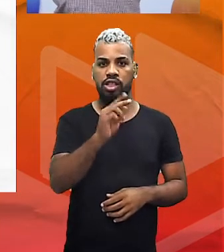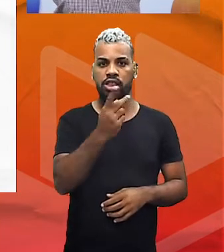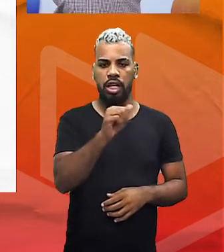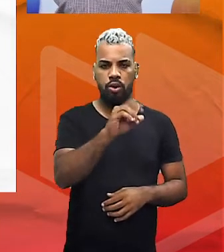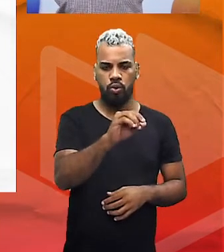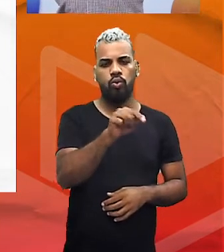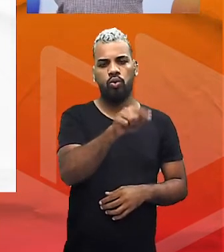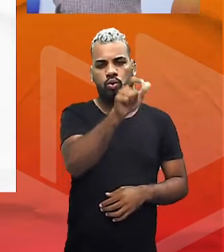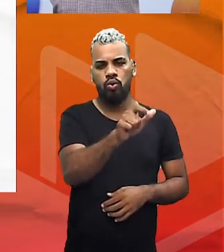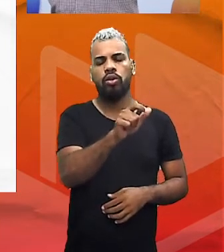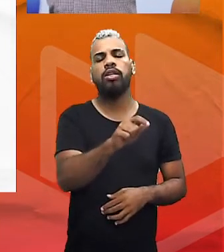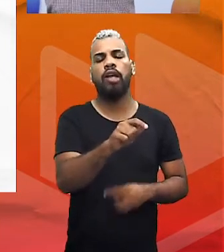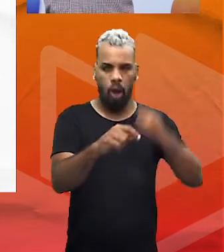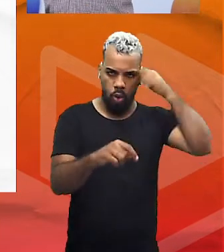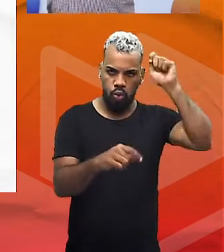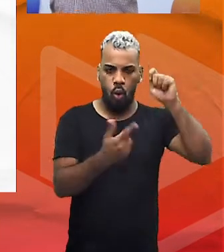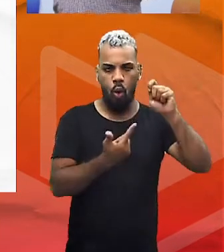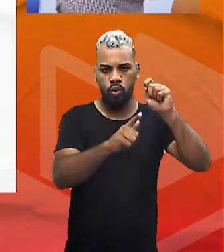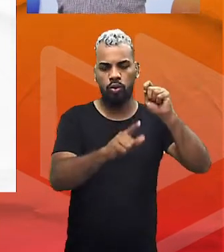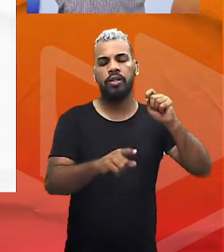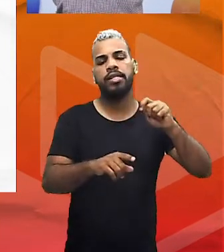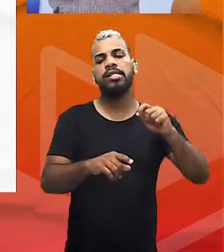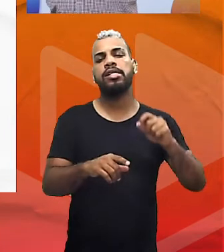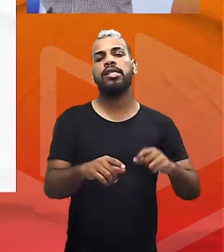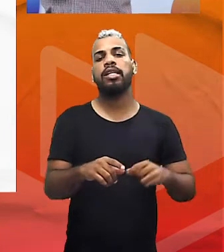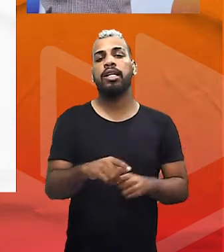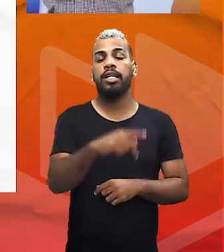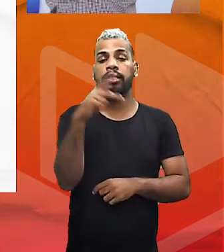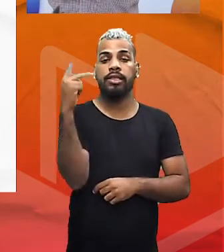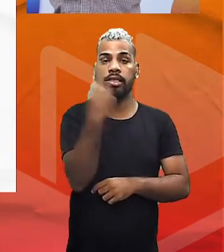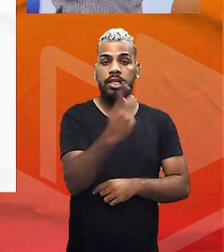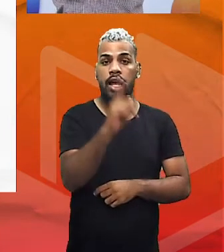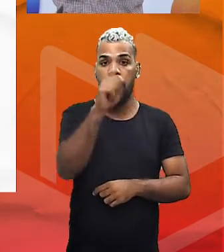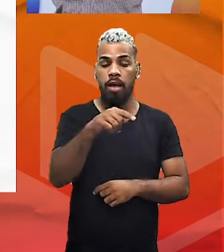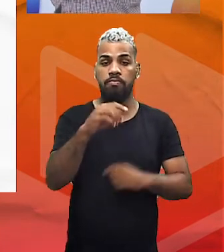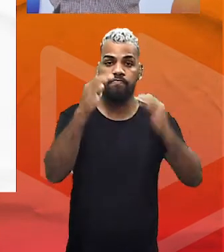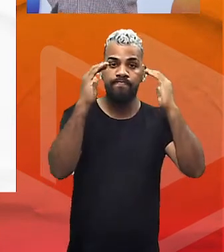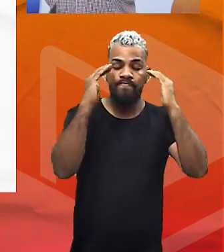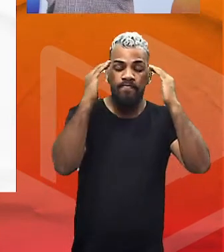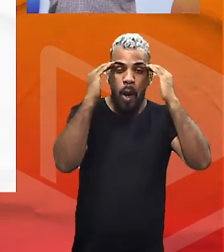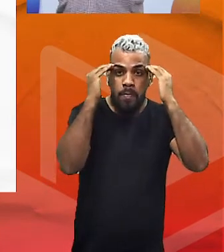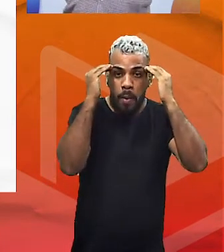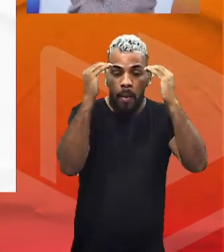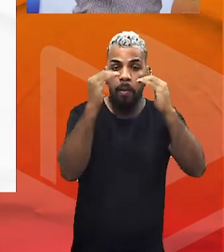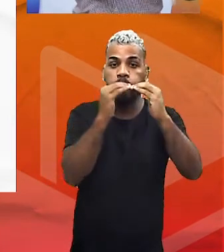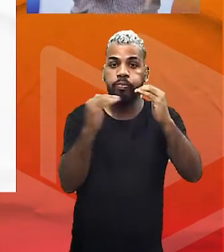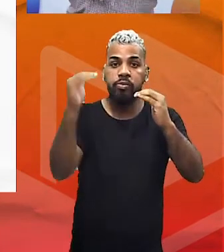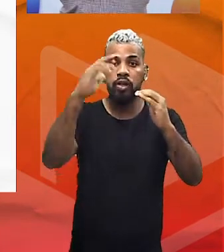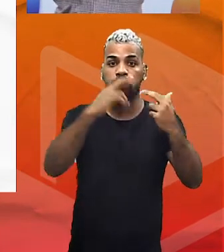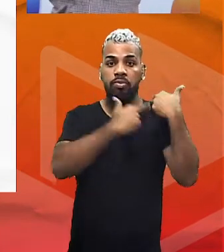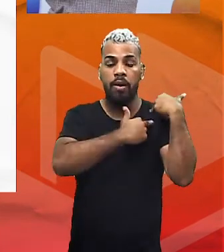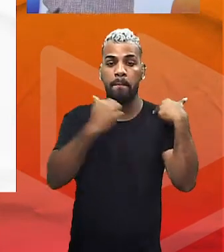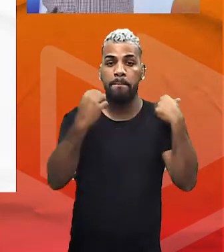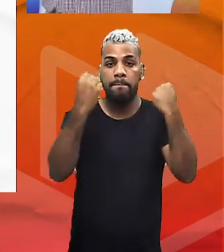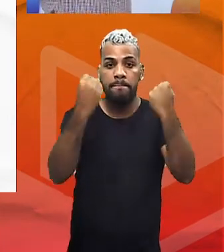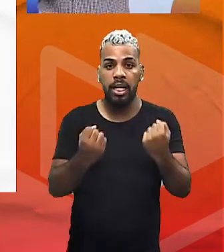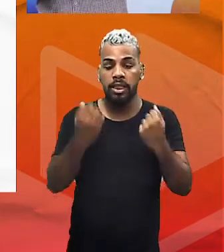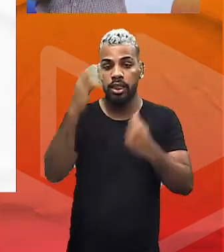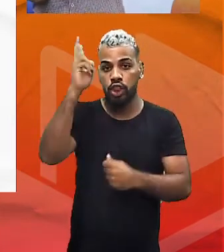faz questão de o patrono da sua cadeira ser o Alencar. né? O patrono, então, Machado, quando